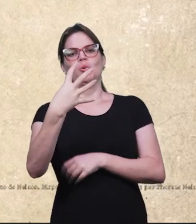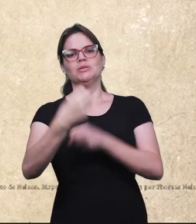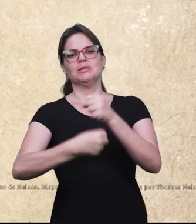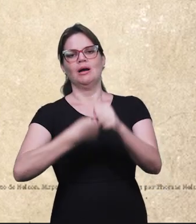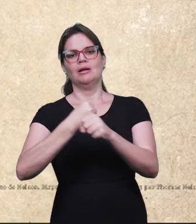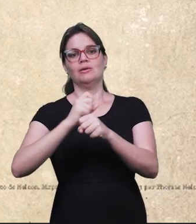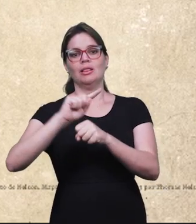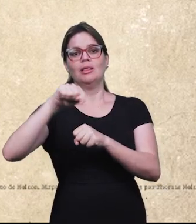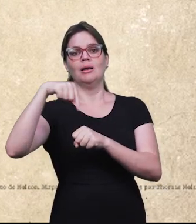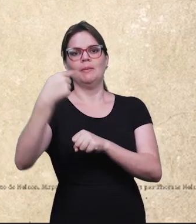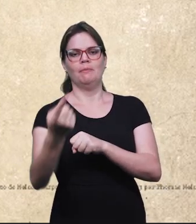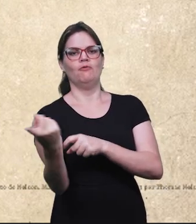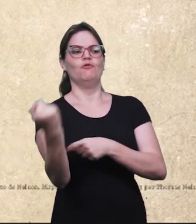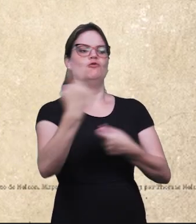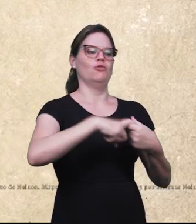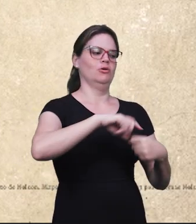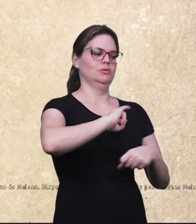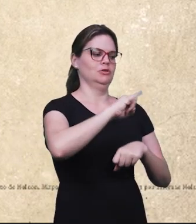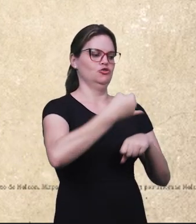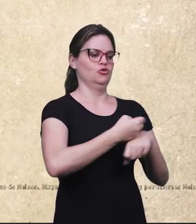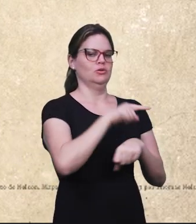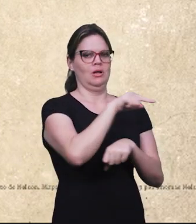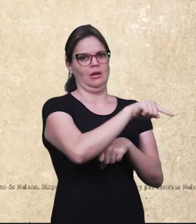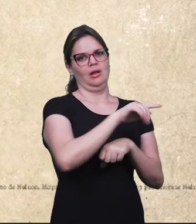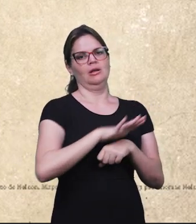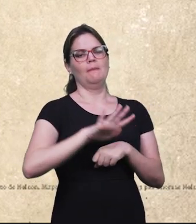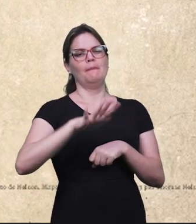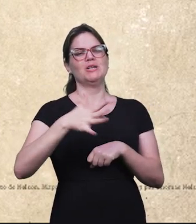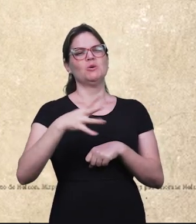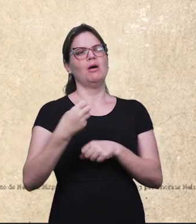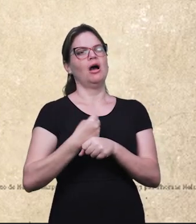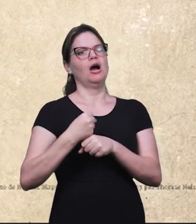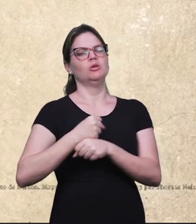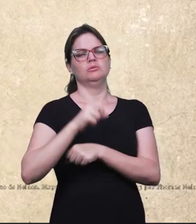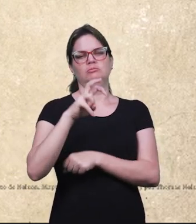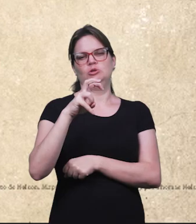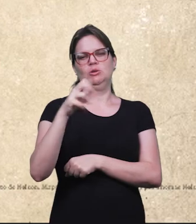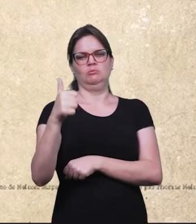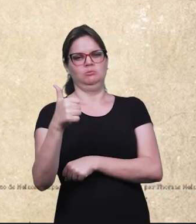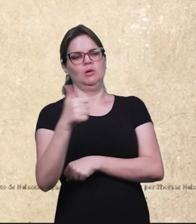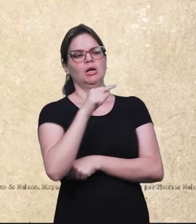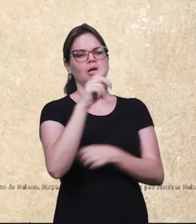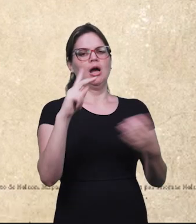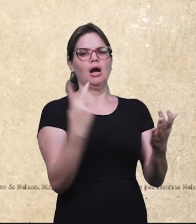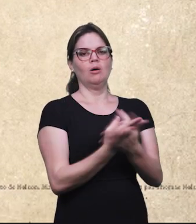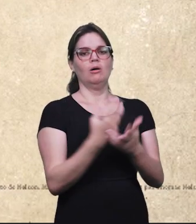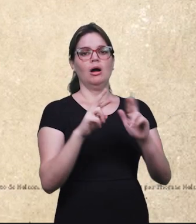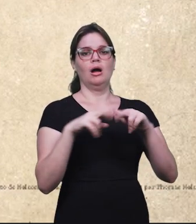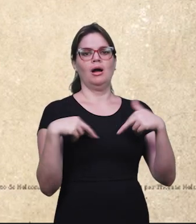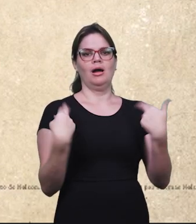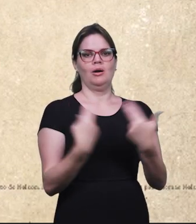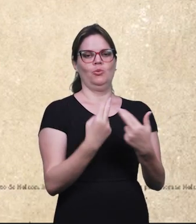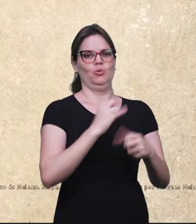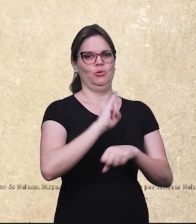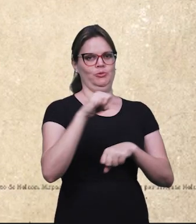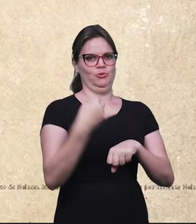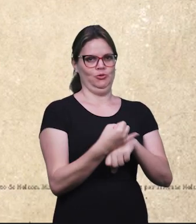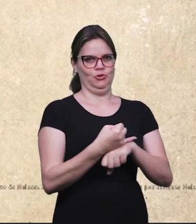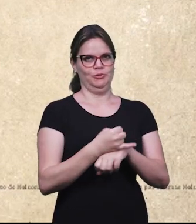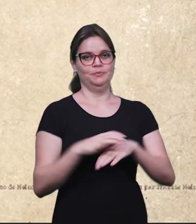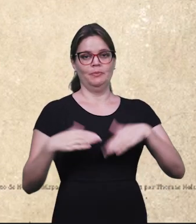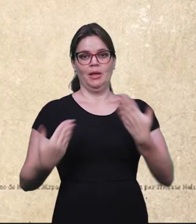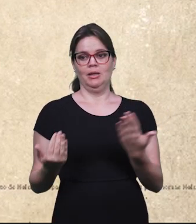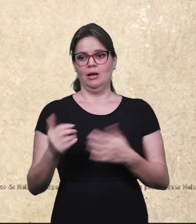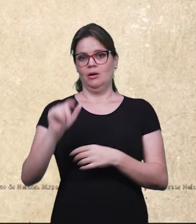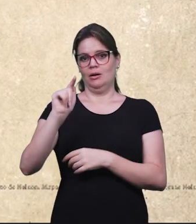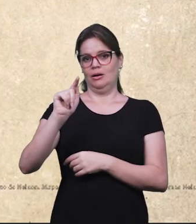Gálatas 1:18, está pareado com Atos, capítulo 9, verso